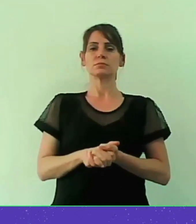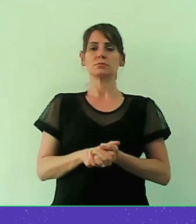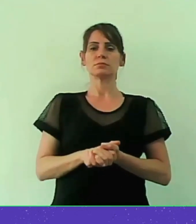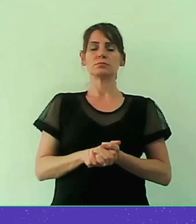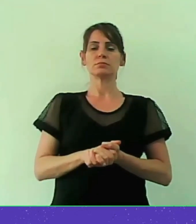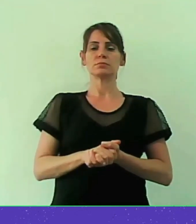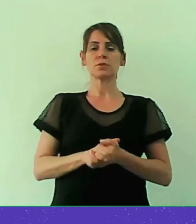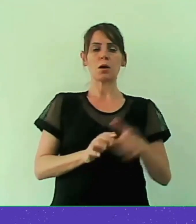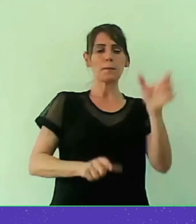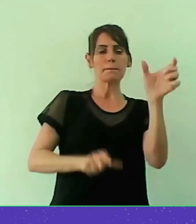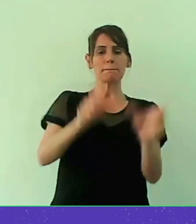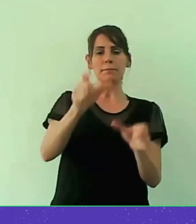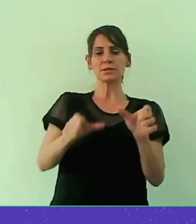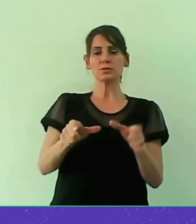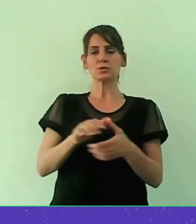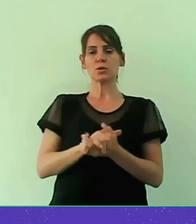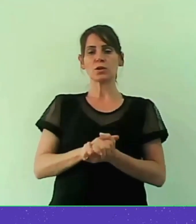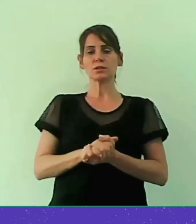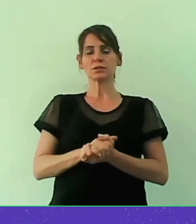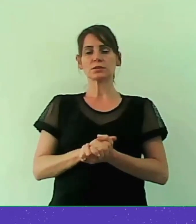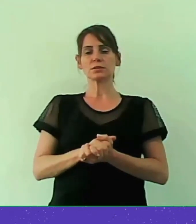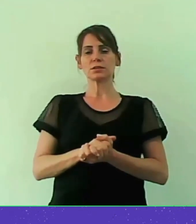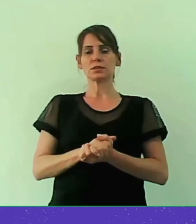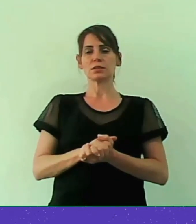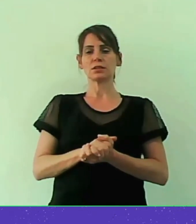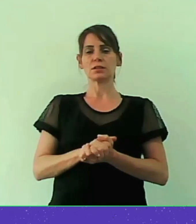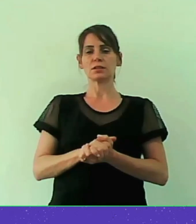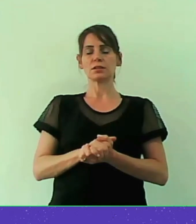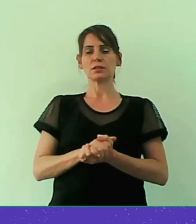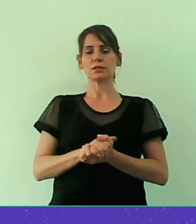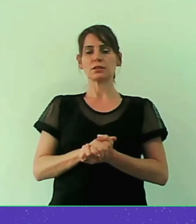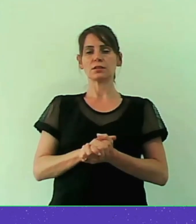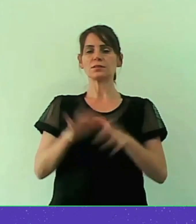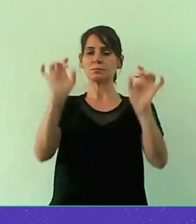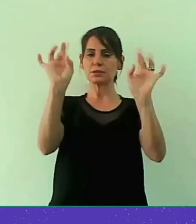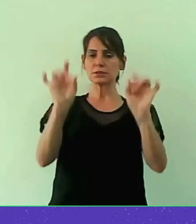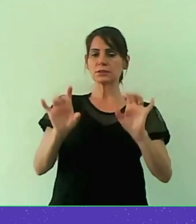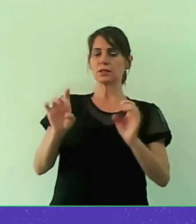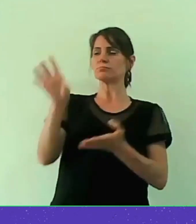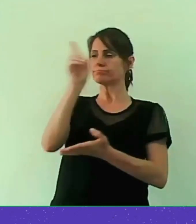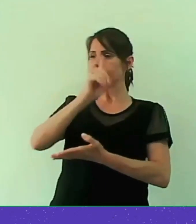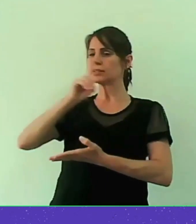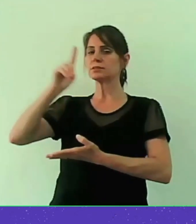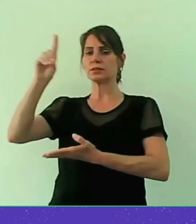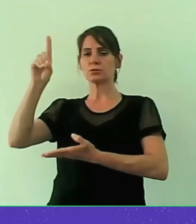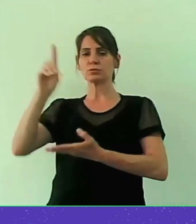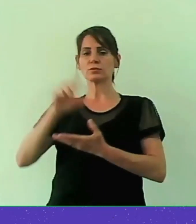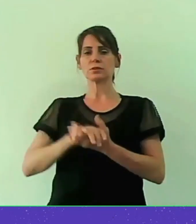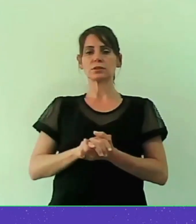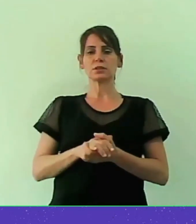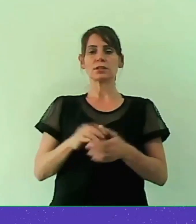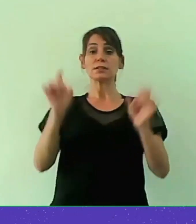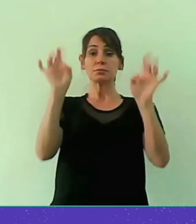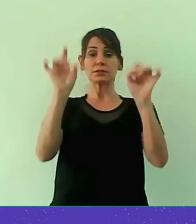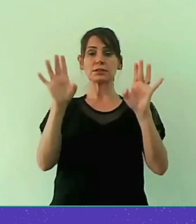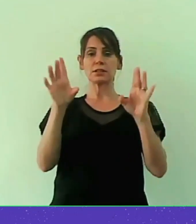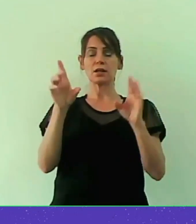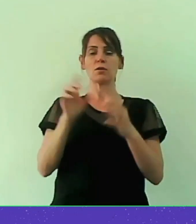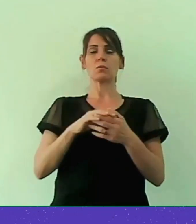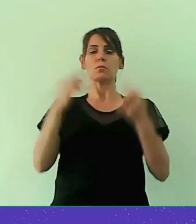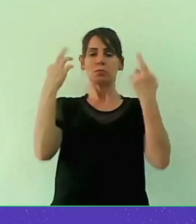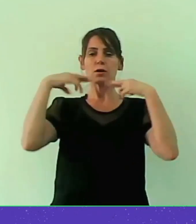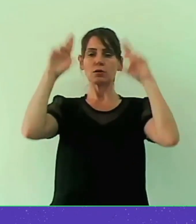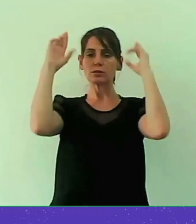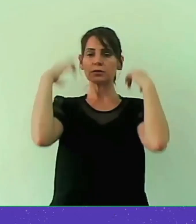foram redimidos dentre os homens, primícias para Deus e para o Cordeiro, e não se achou mentira na